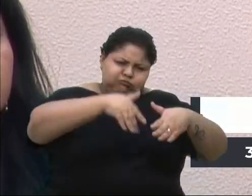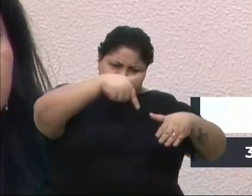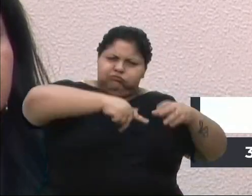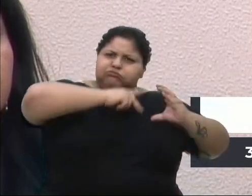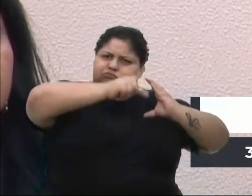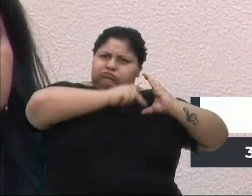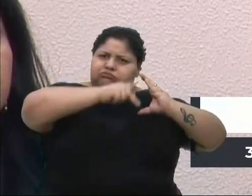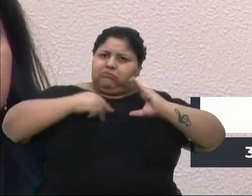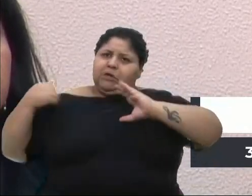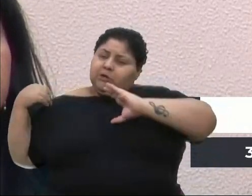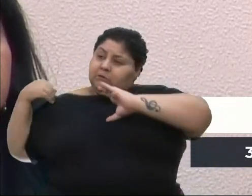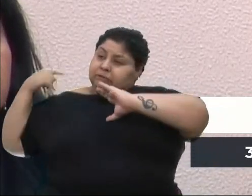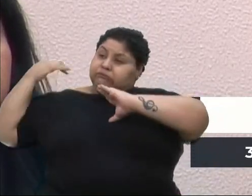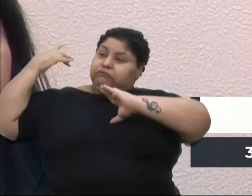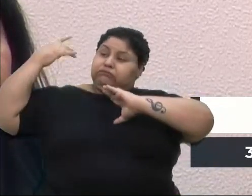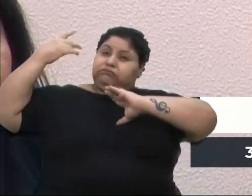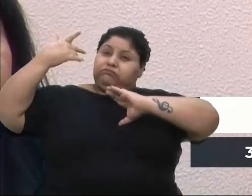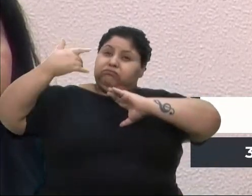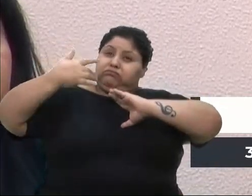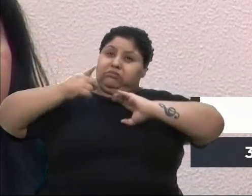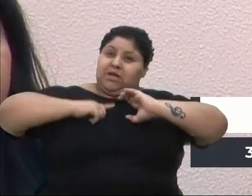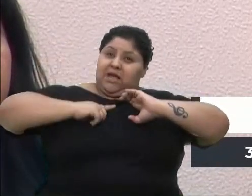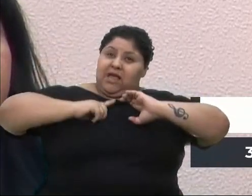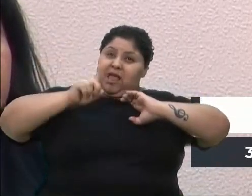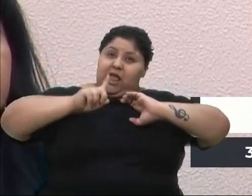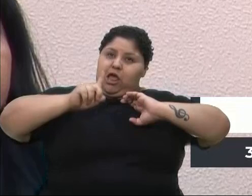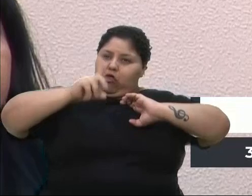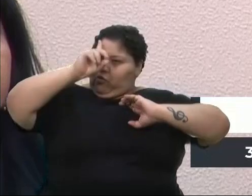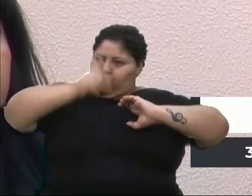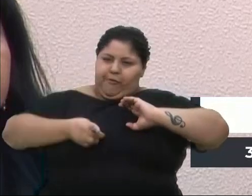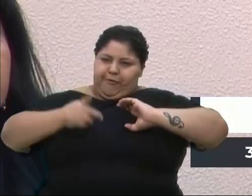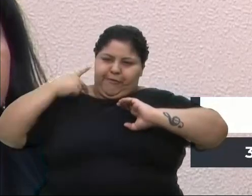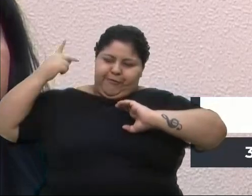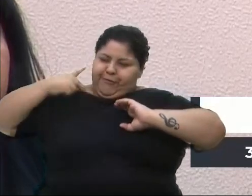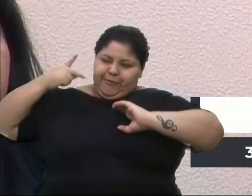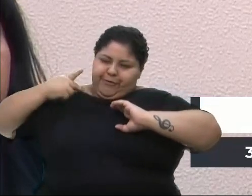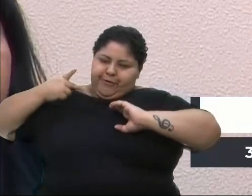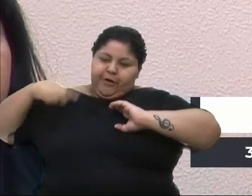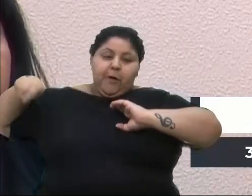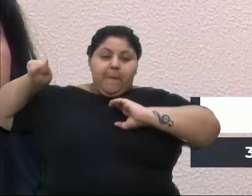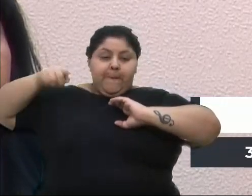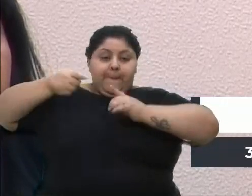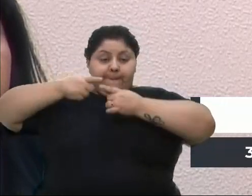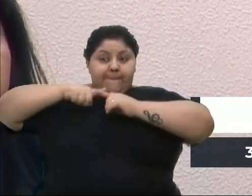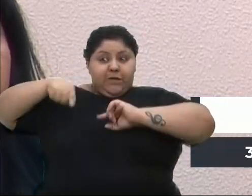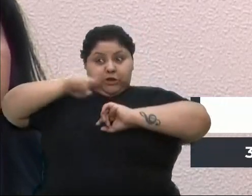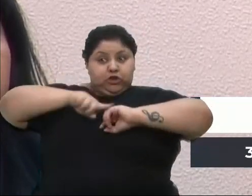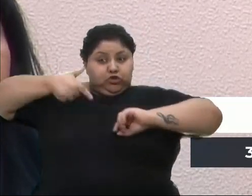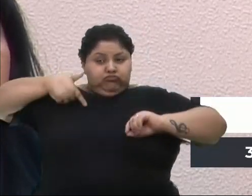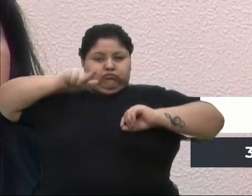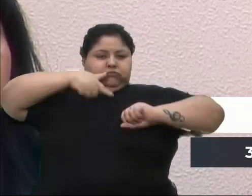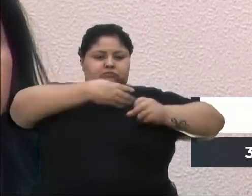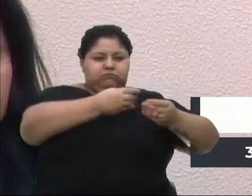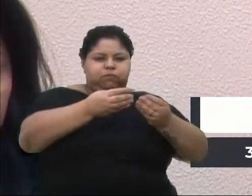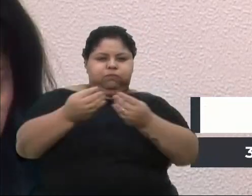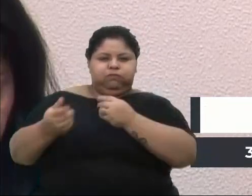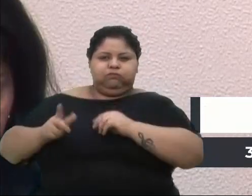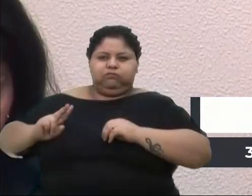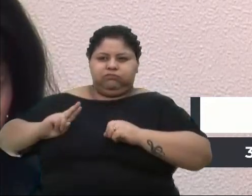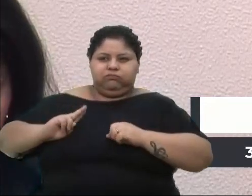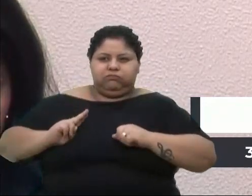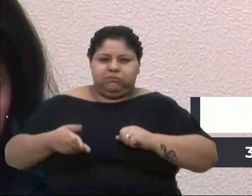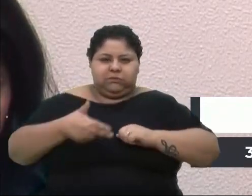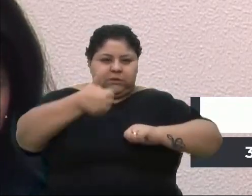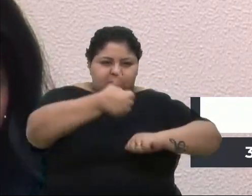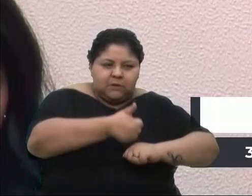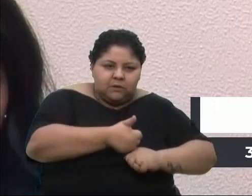de lá para cá, eu nem era vereador. E de lá para cá a gente conquistou muito, mas sempre com o apoio dele. E eu